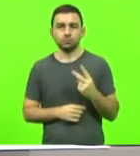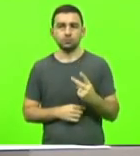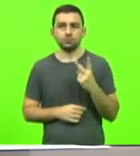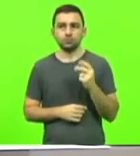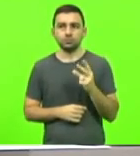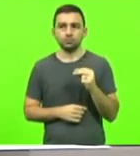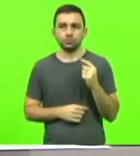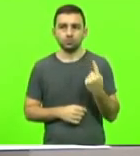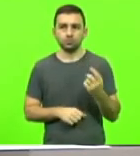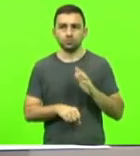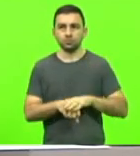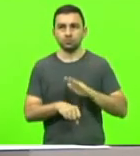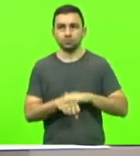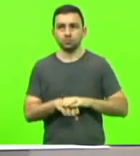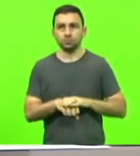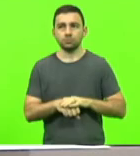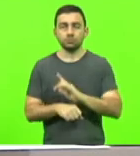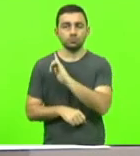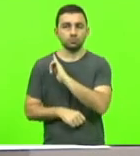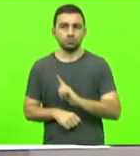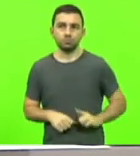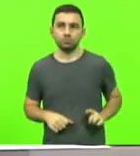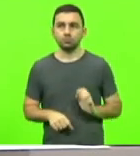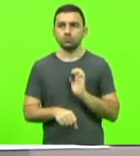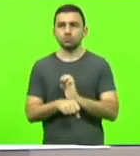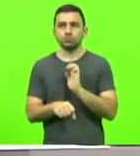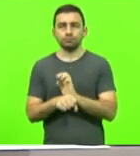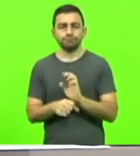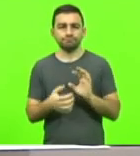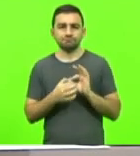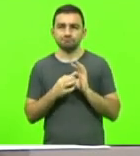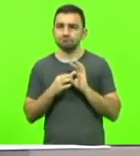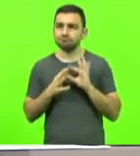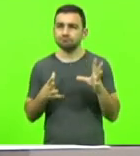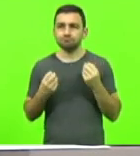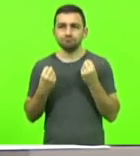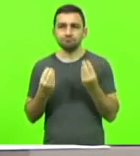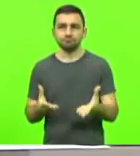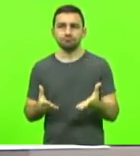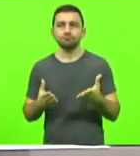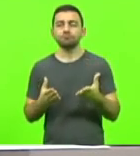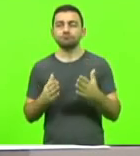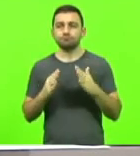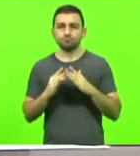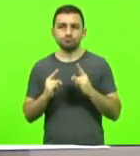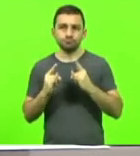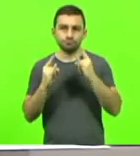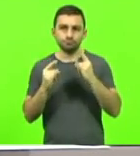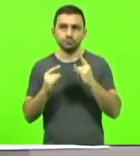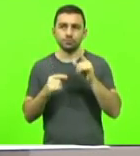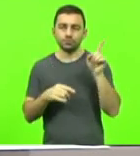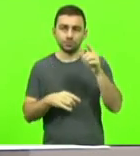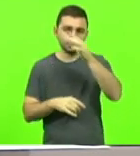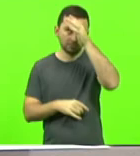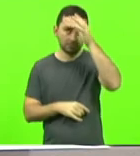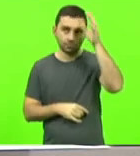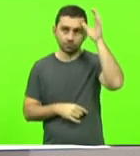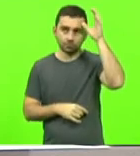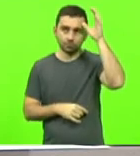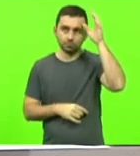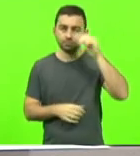0214.2/2021. Autor, Governo do Estado. Autoriza a doação de imóvel no município de Criciúma. Em